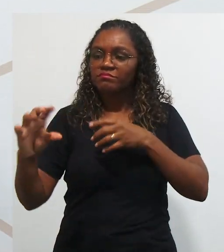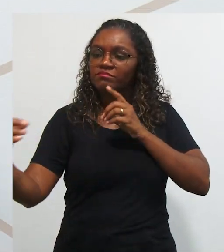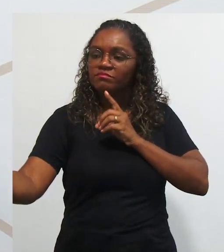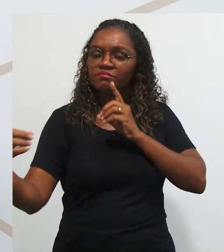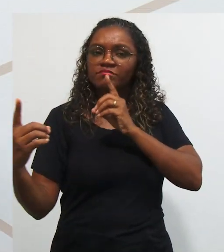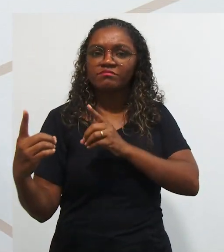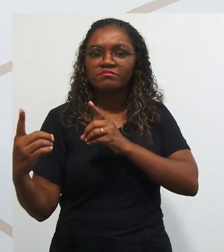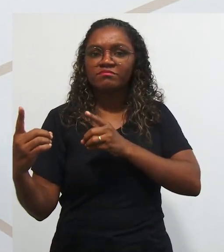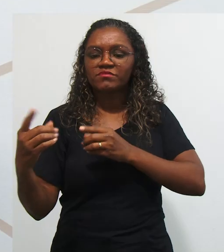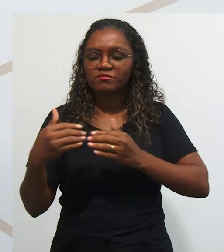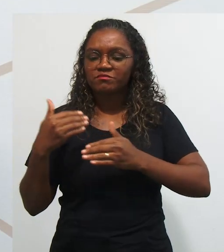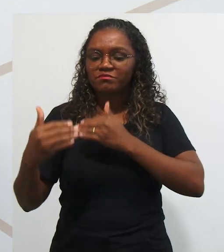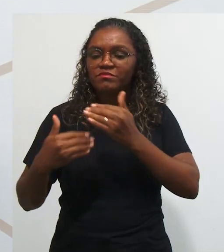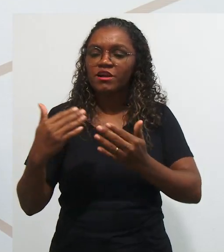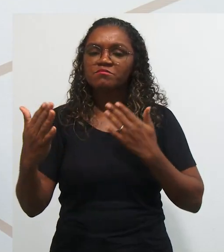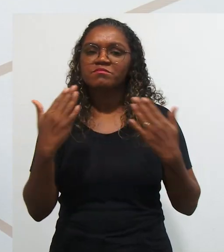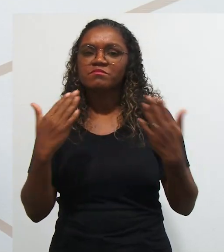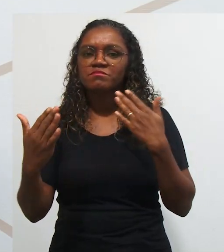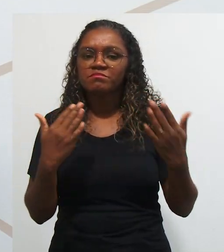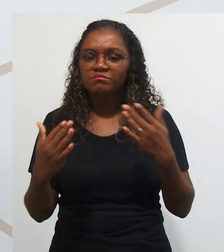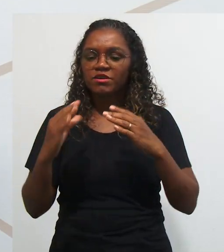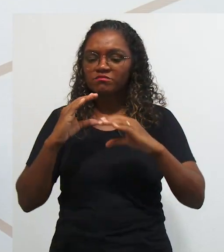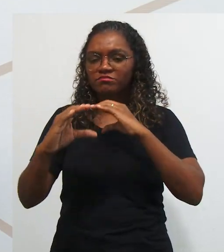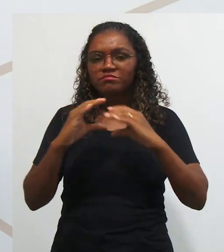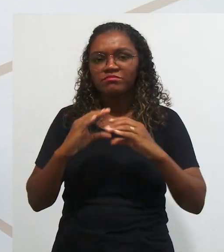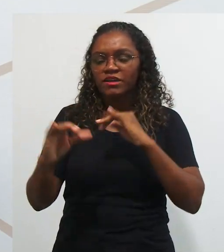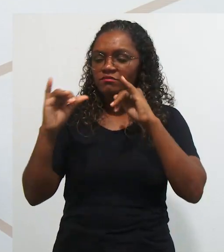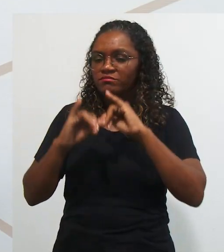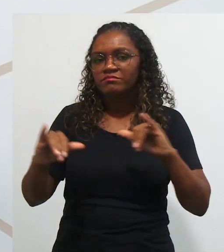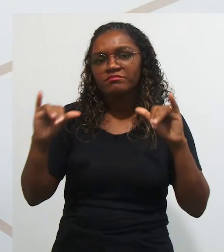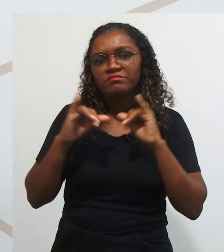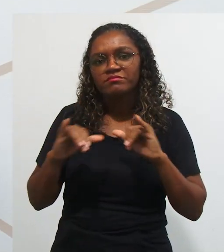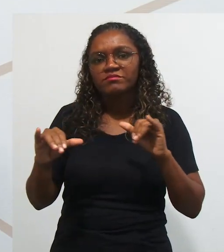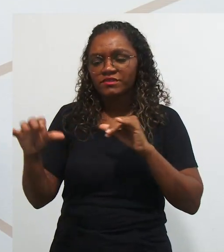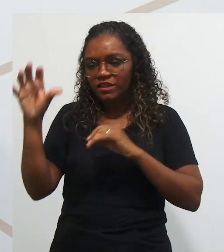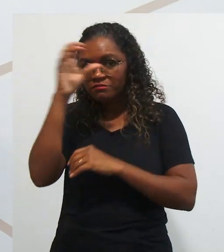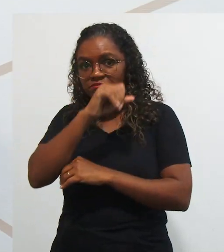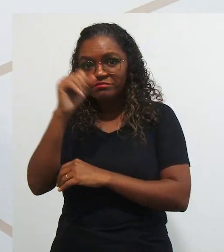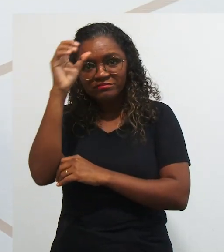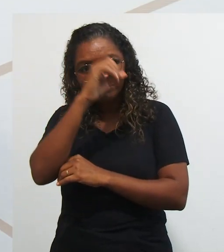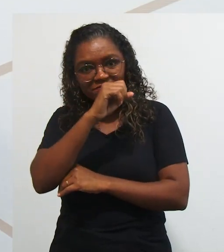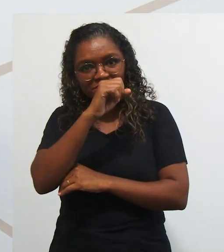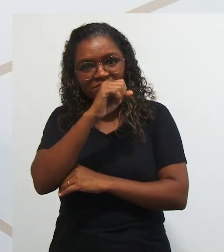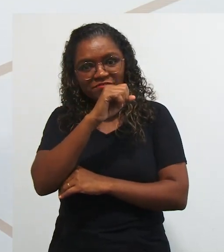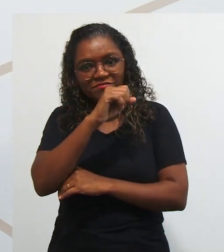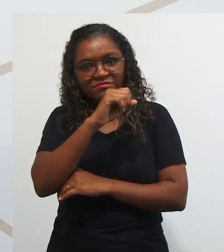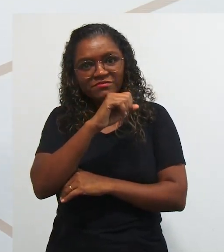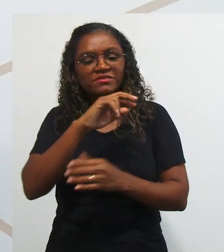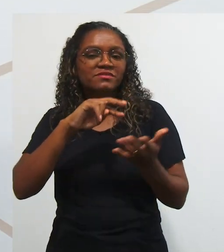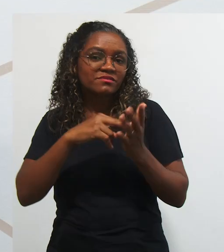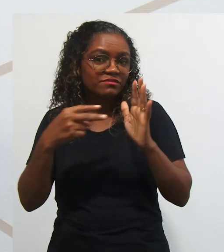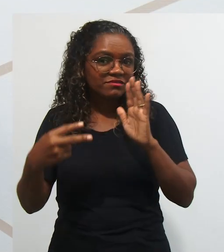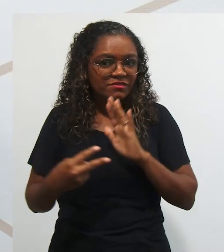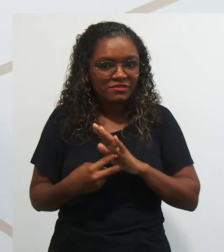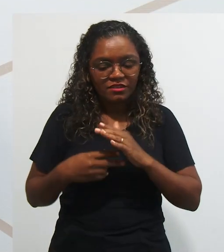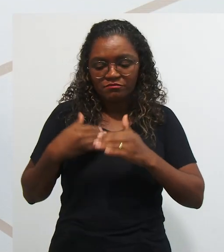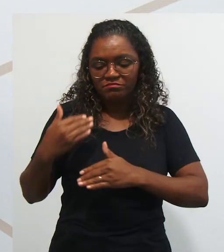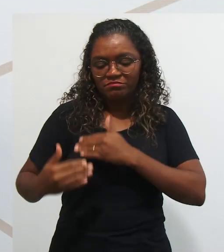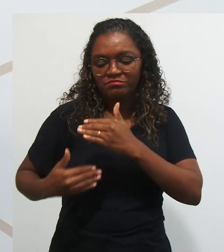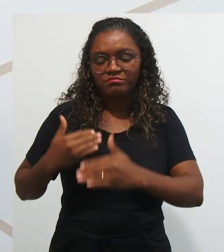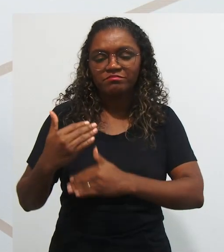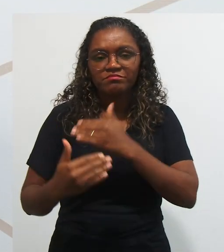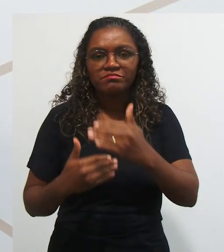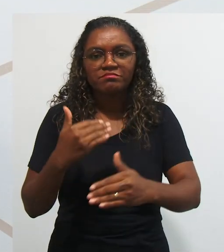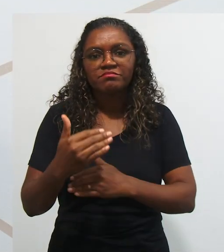do outro num processo de diálogo, comunicando o que eu estou aprendendo. Esse é um processo de ensino e